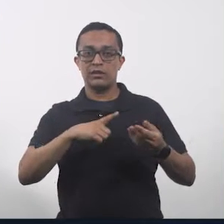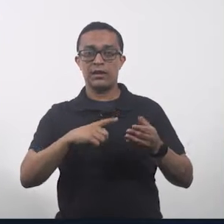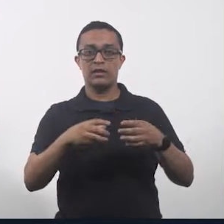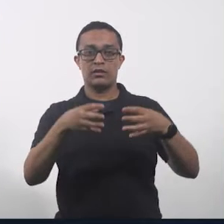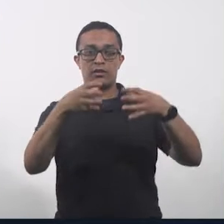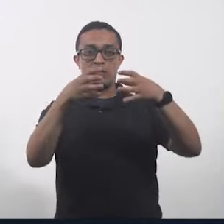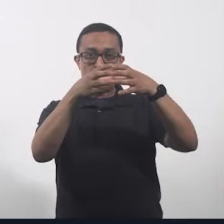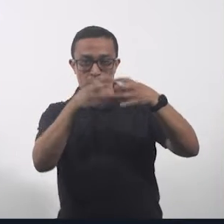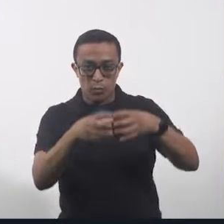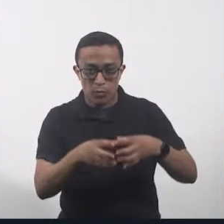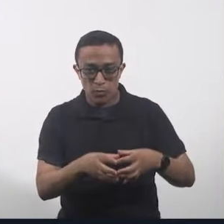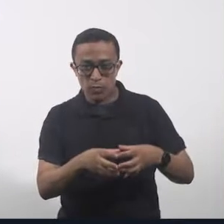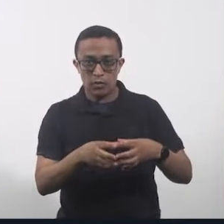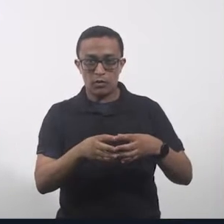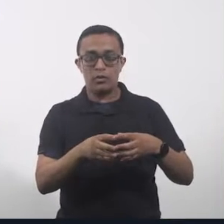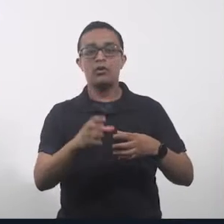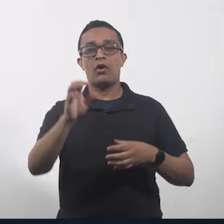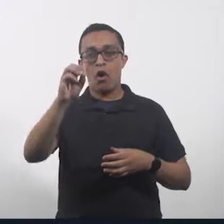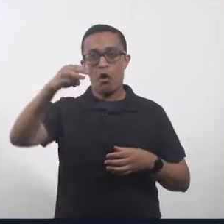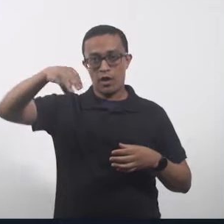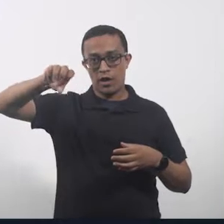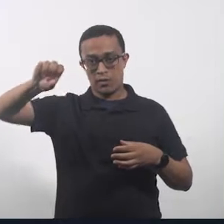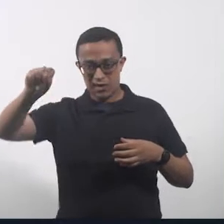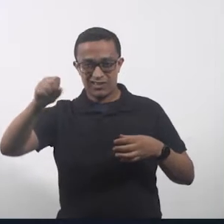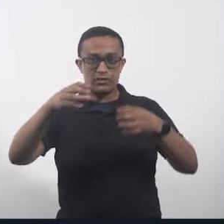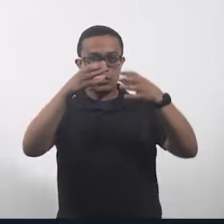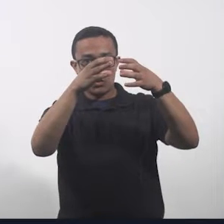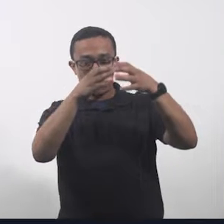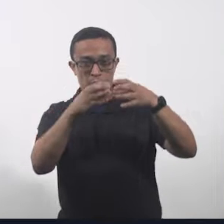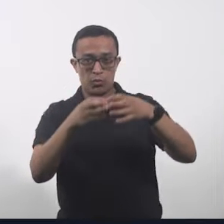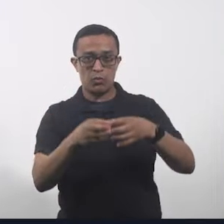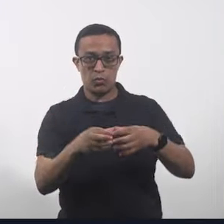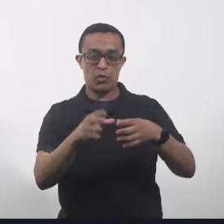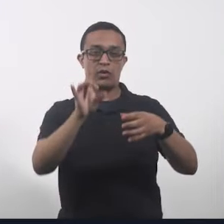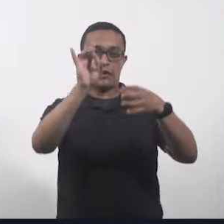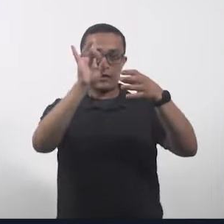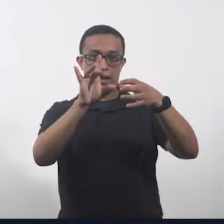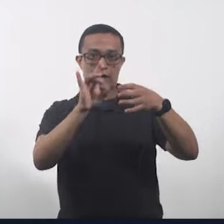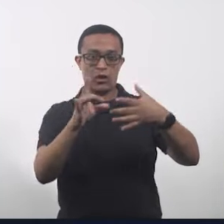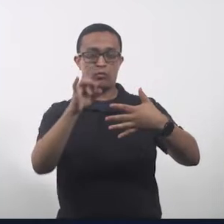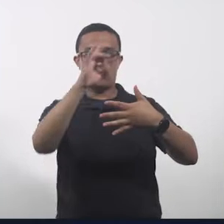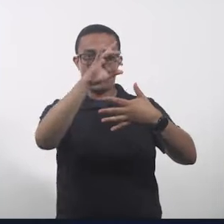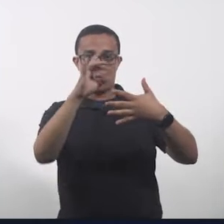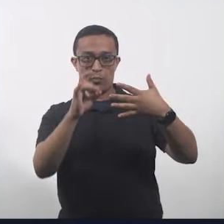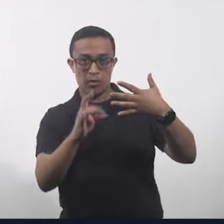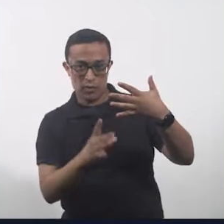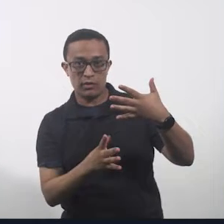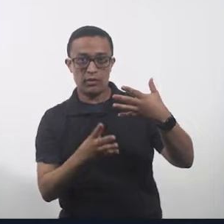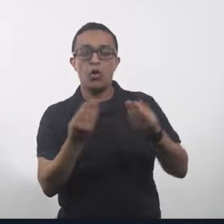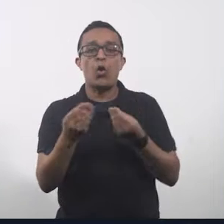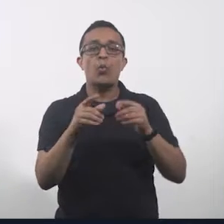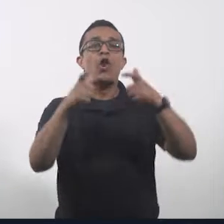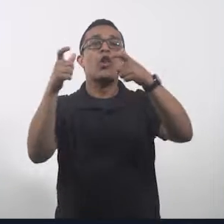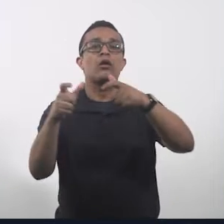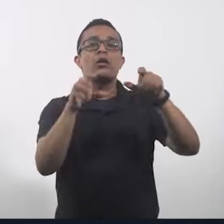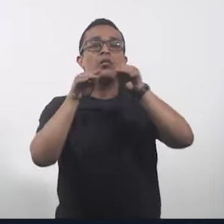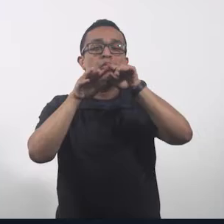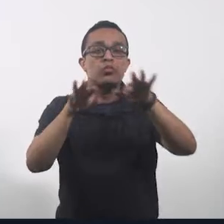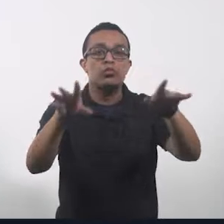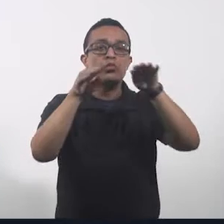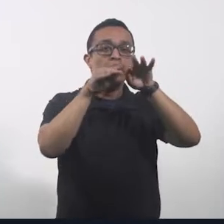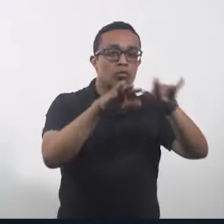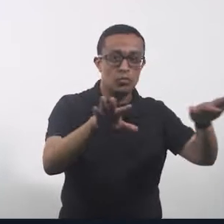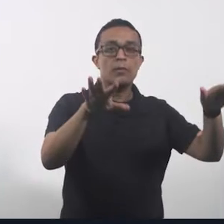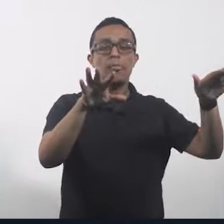também foi feita pela Organização Mundial da Saúde. Então, a gente pode classificar os níveis de transmissão em um determinado local em nenhum